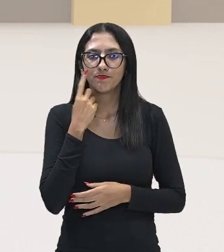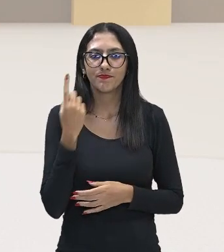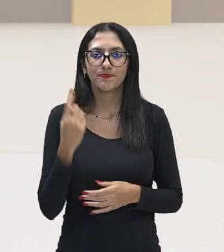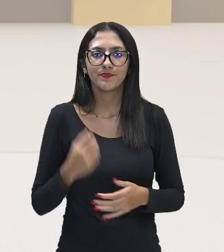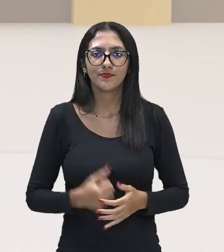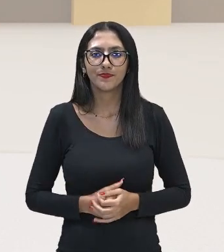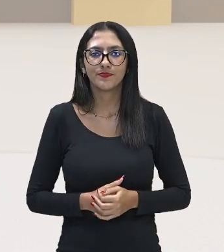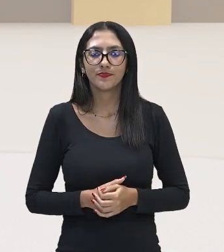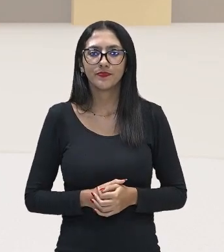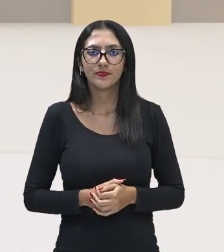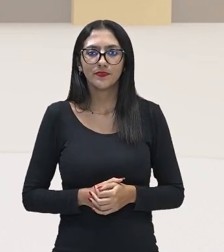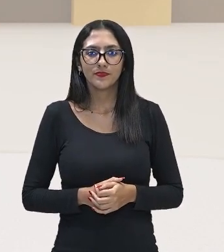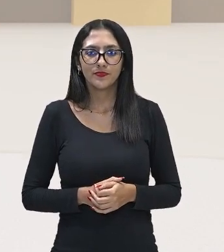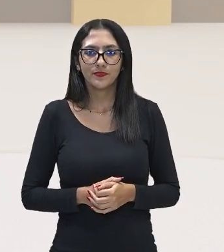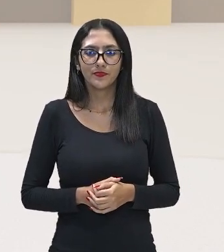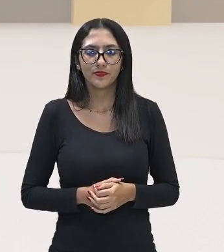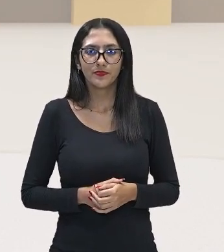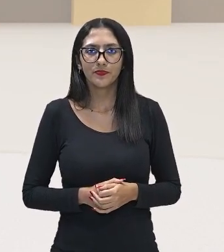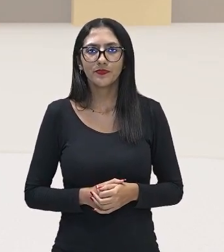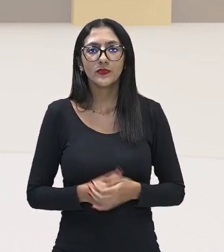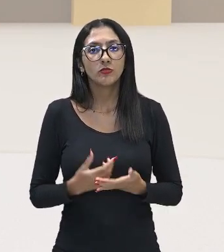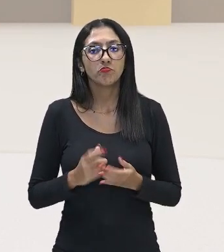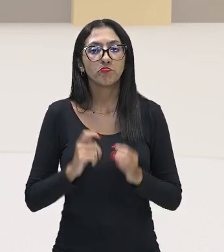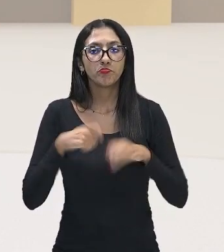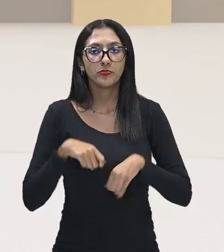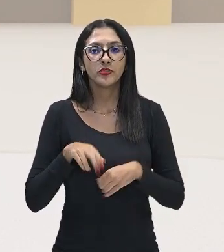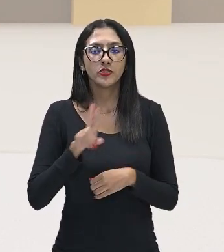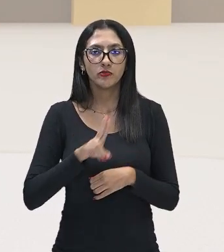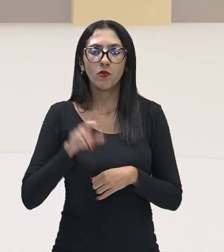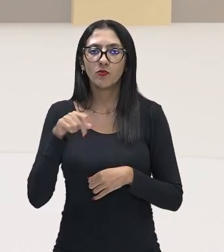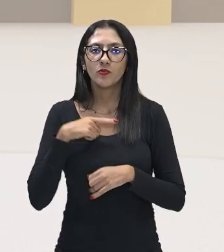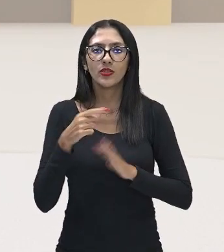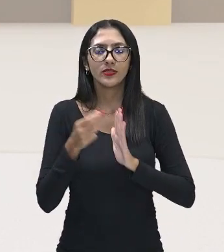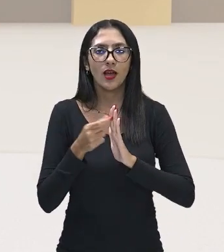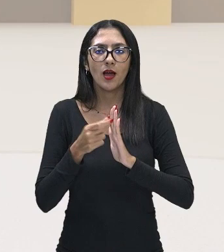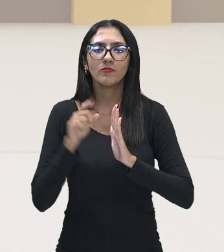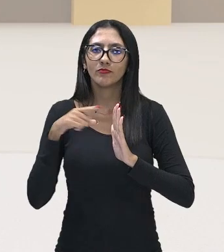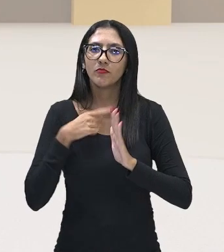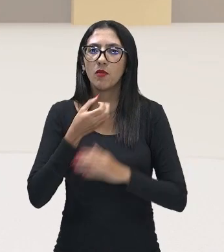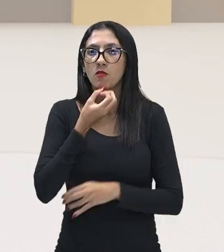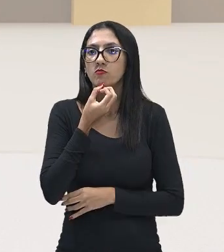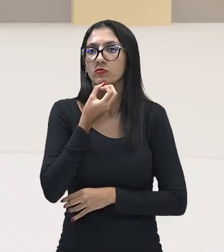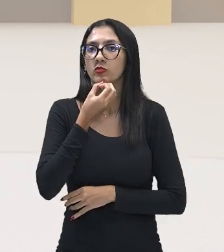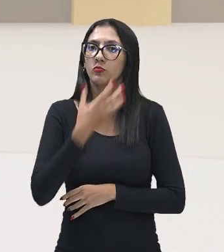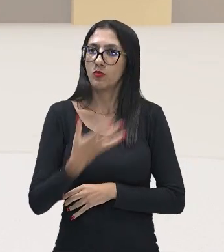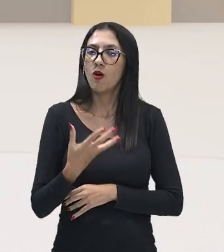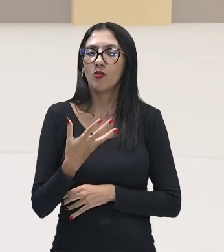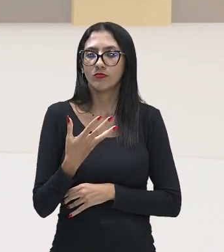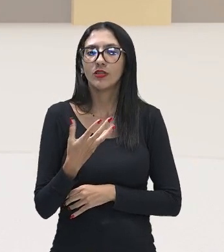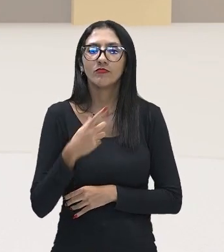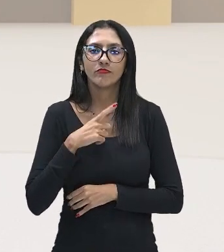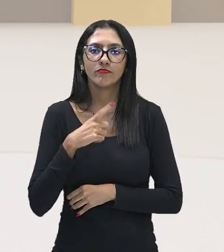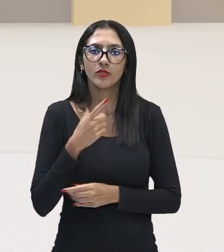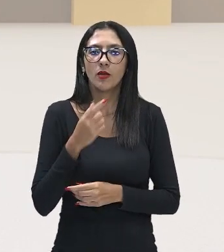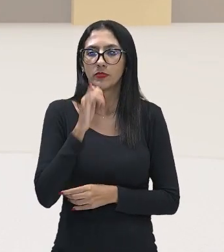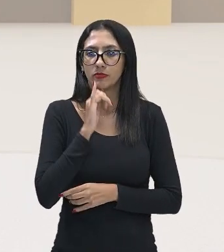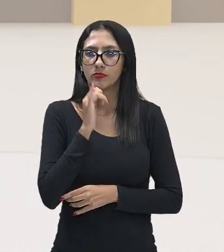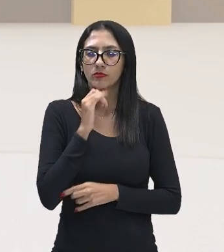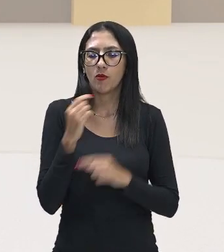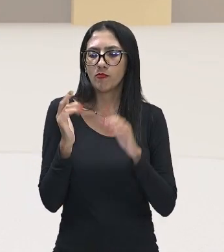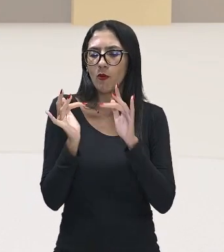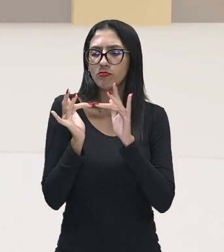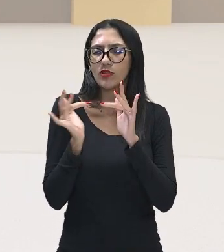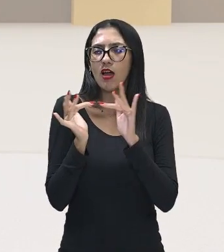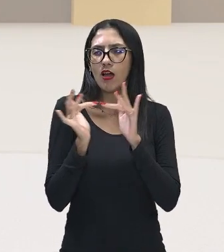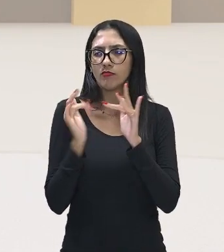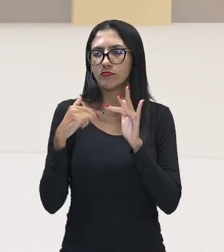Ter acesso, né, a um app de gestão financeira pode ser muito útil para aproximar você dos seus